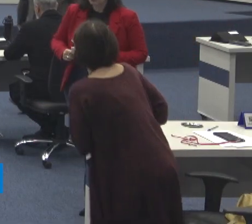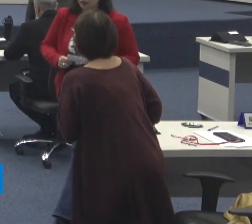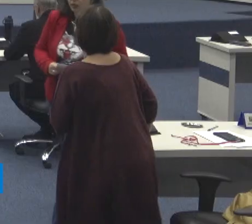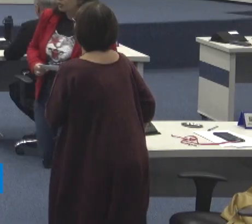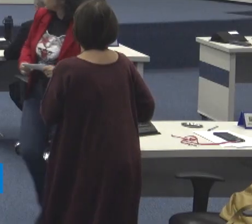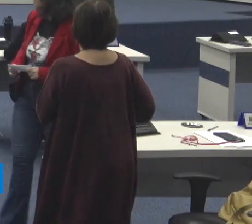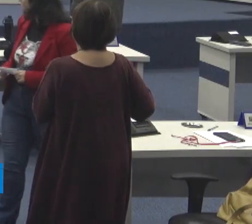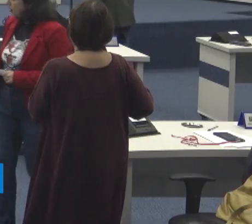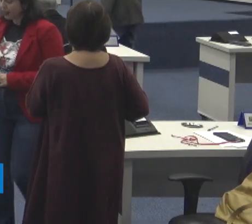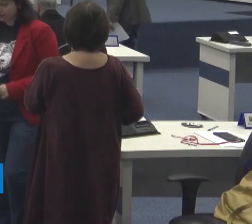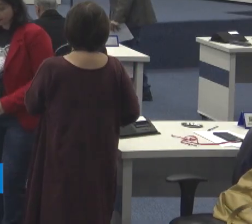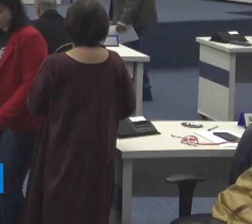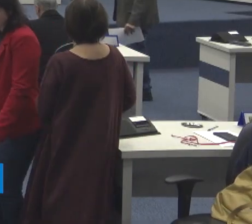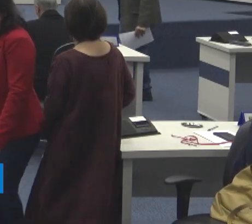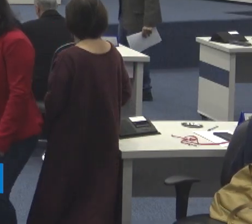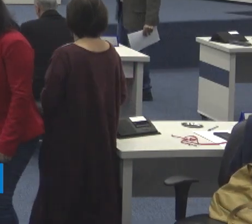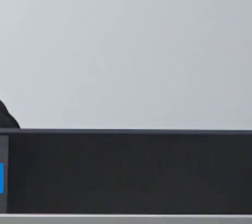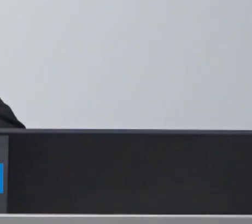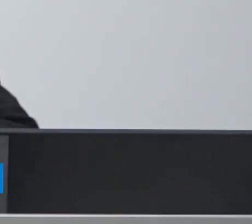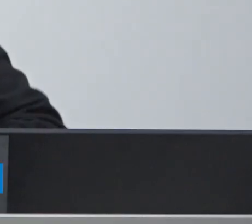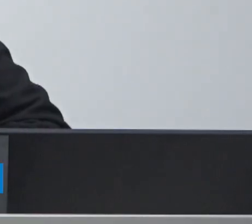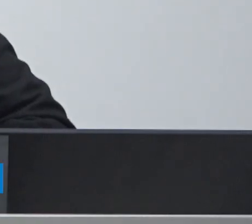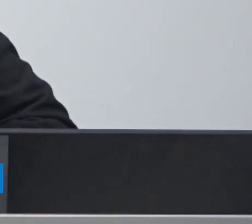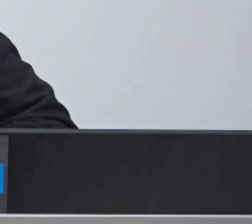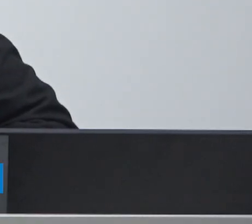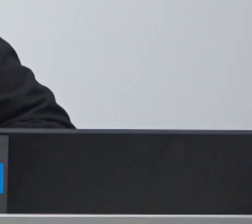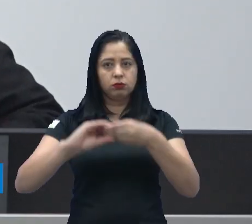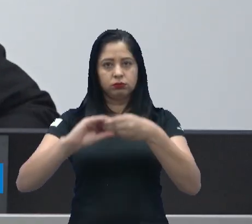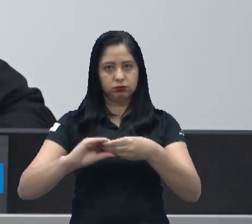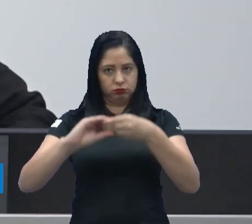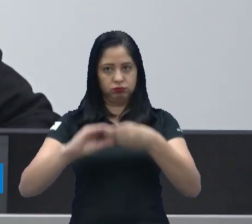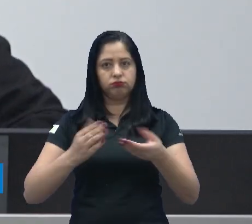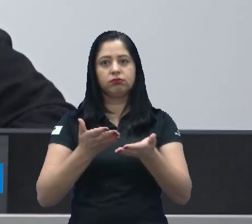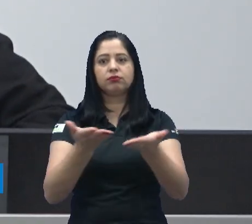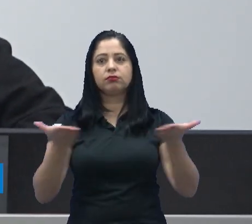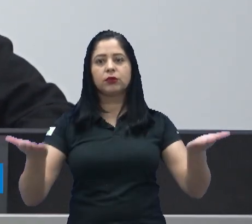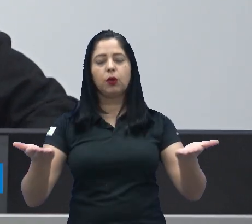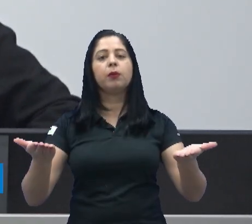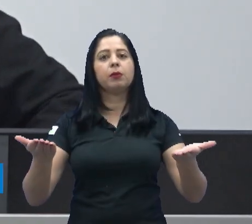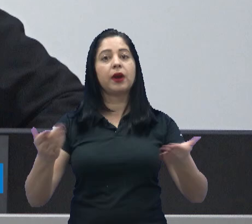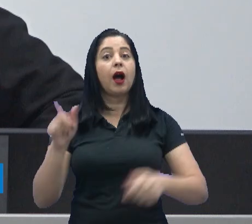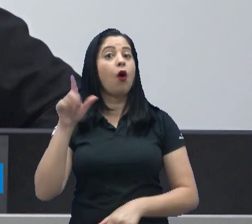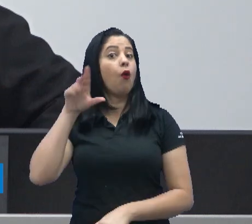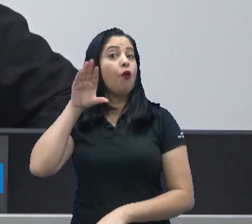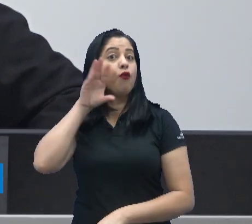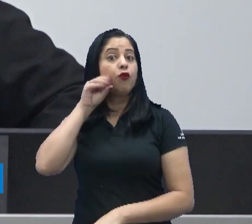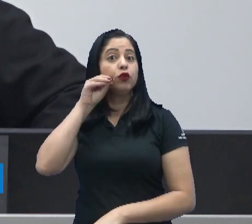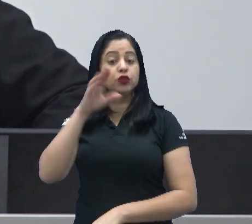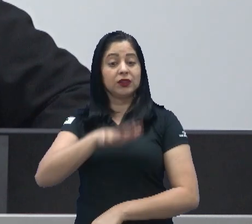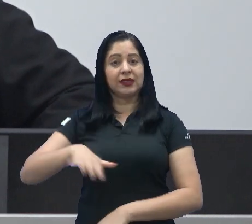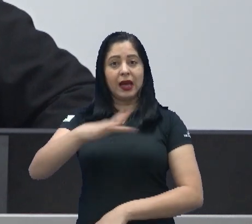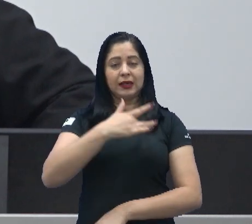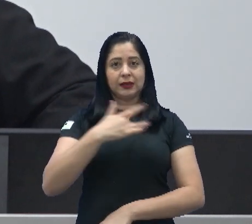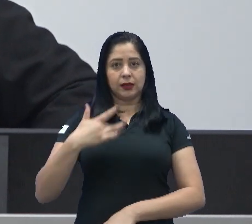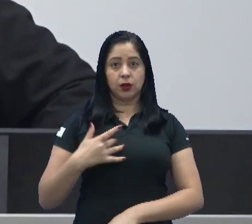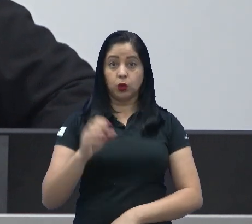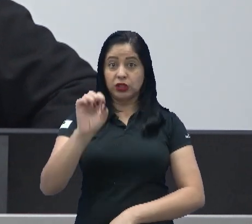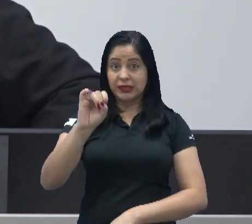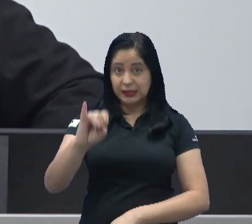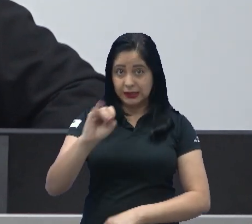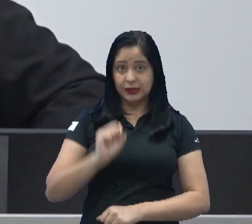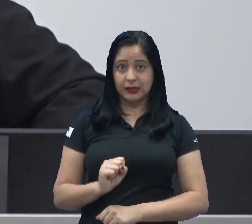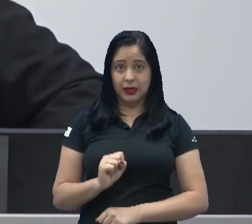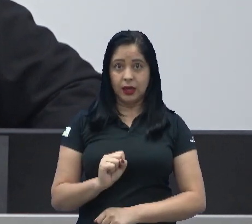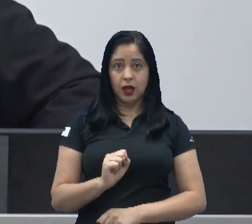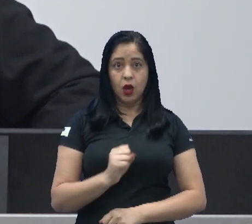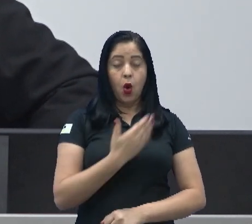Também quero cumprimentar todos os agentes da saúde e dizer, se o governo federal passa